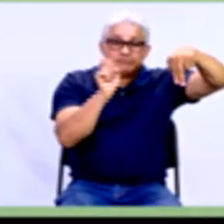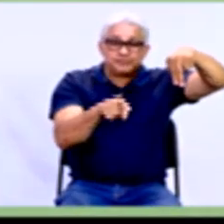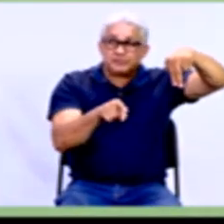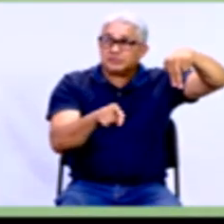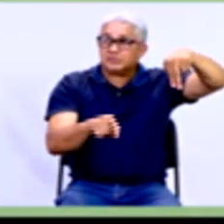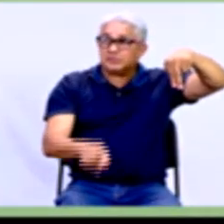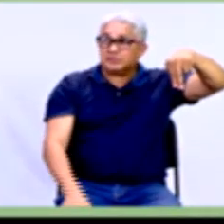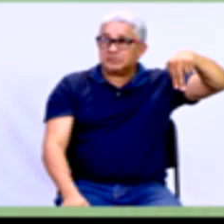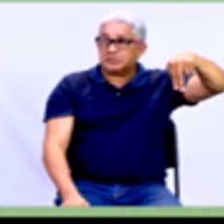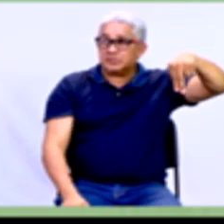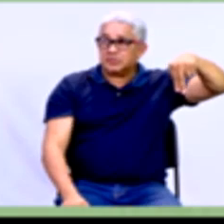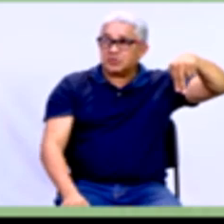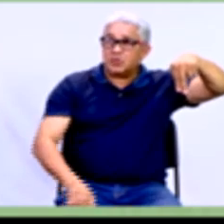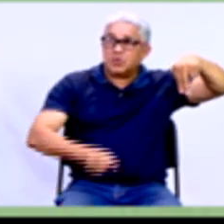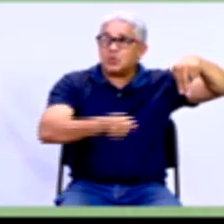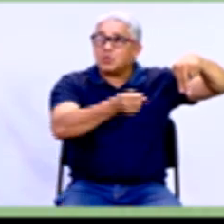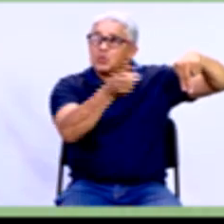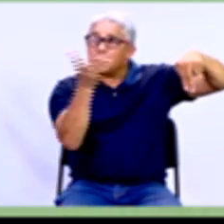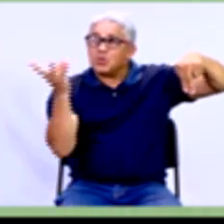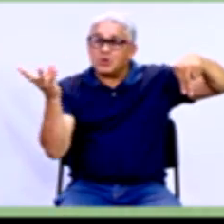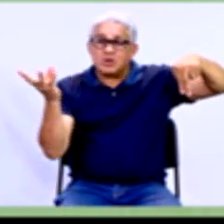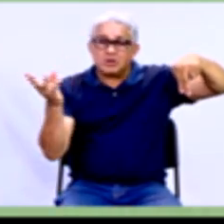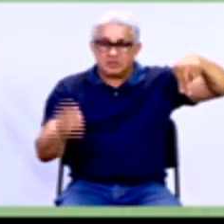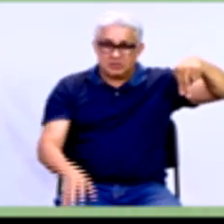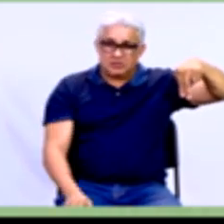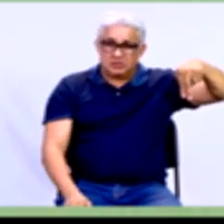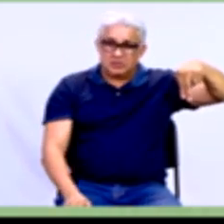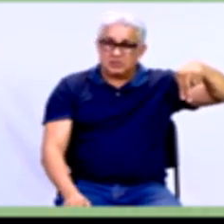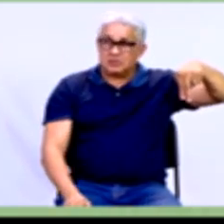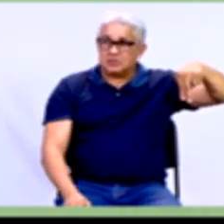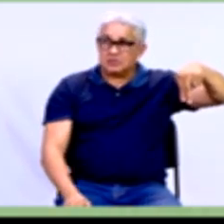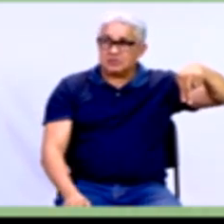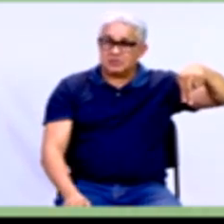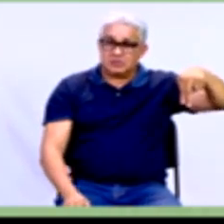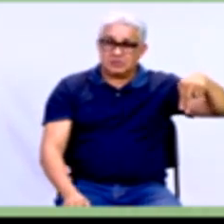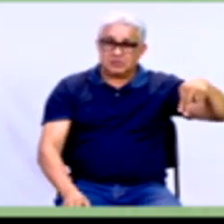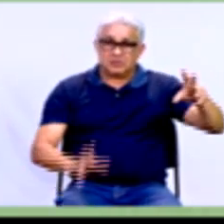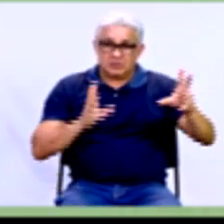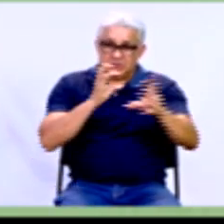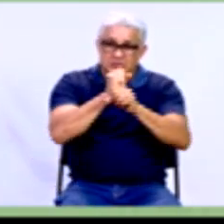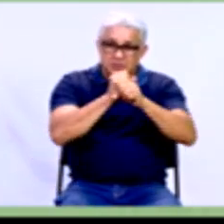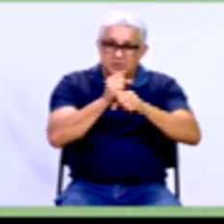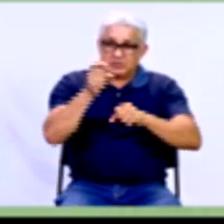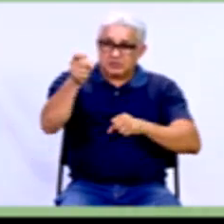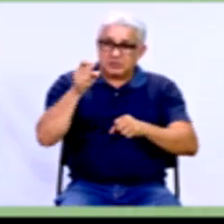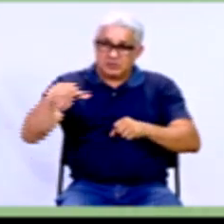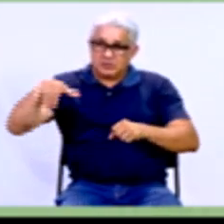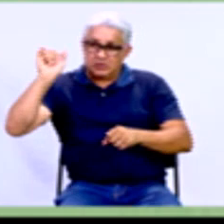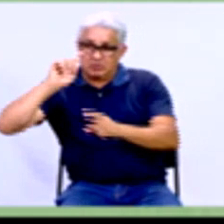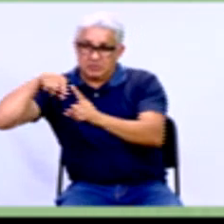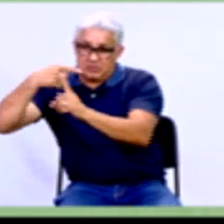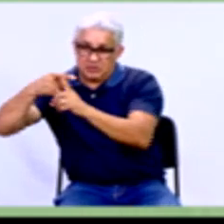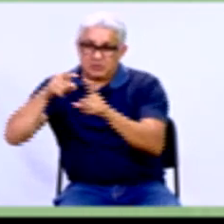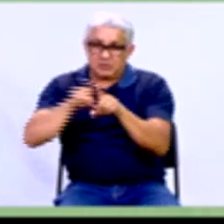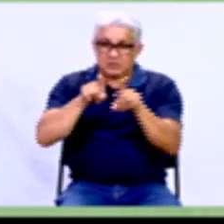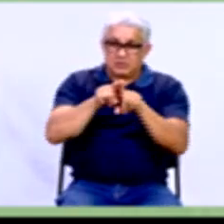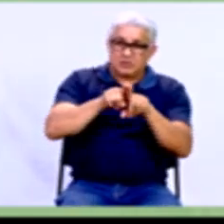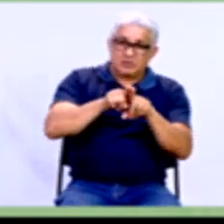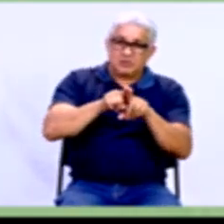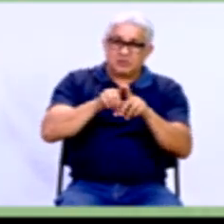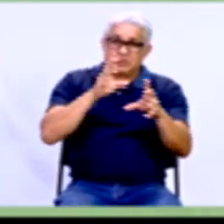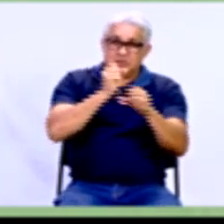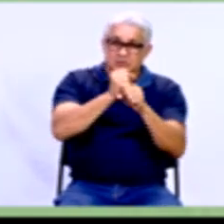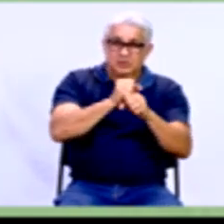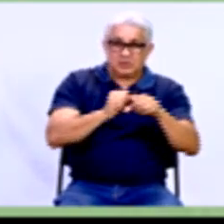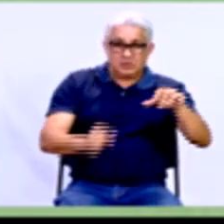que é a quantidade de amostras, né? Total de XY é a soma do produto da variável X pela